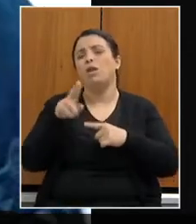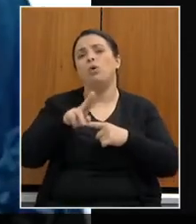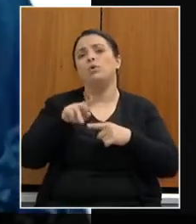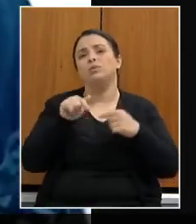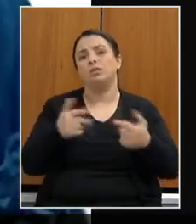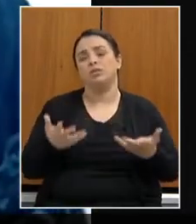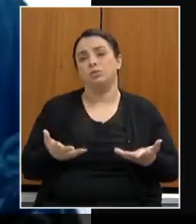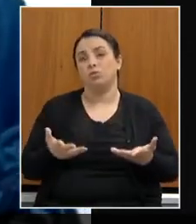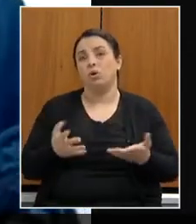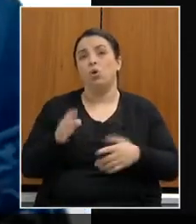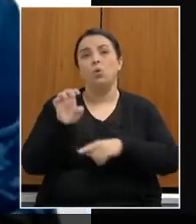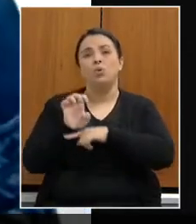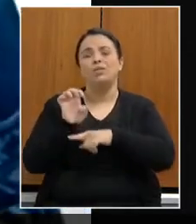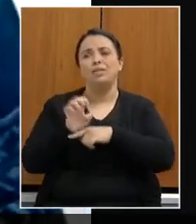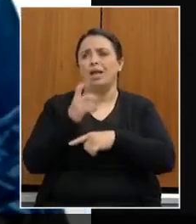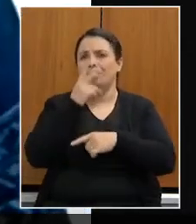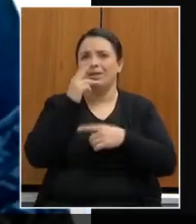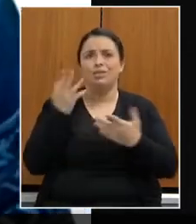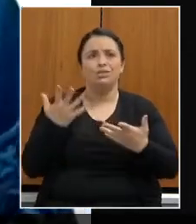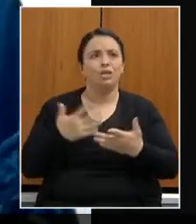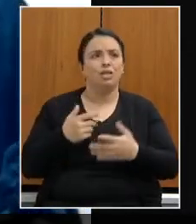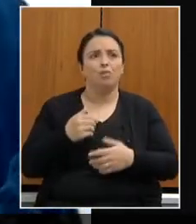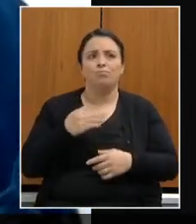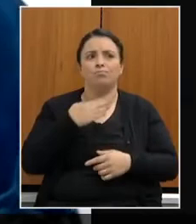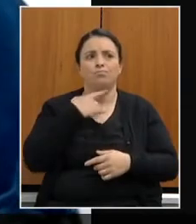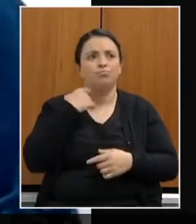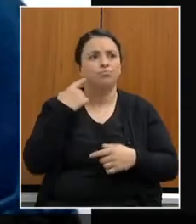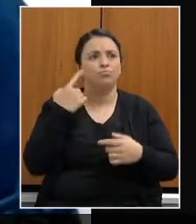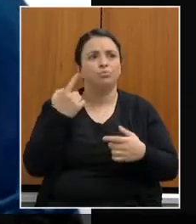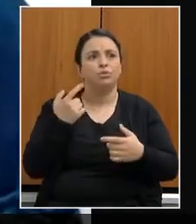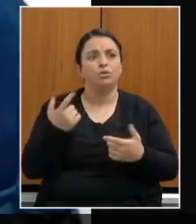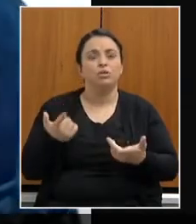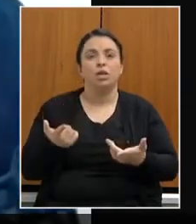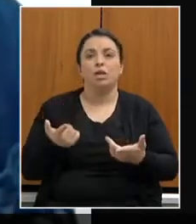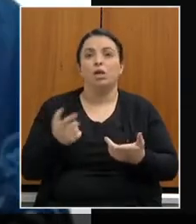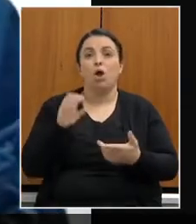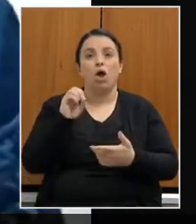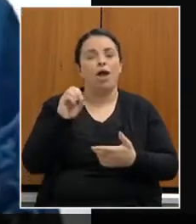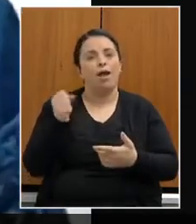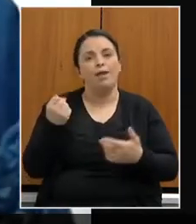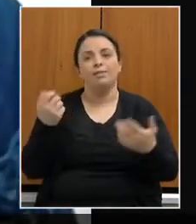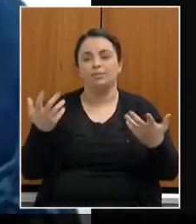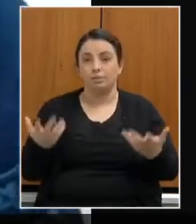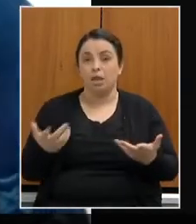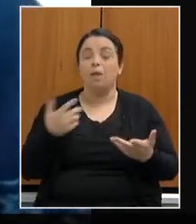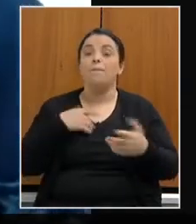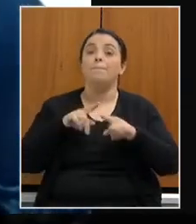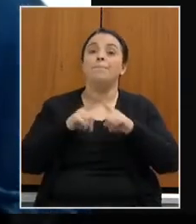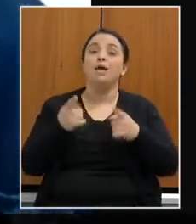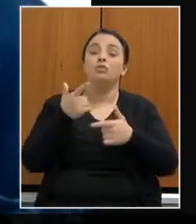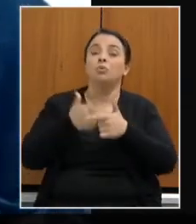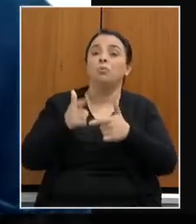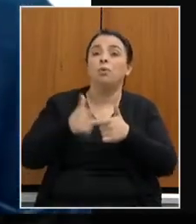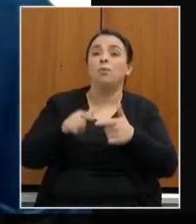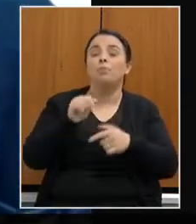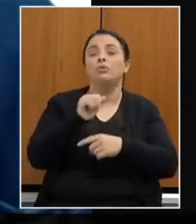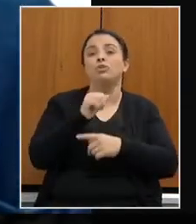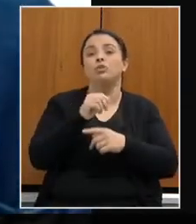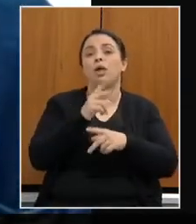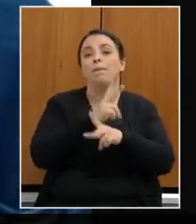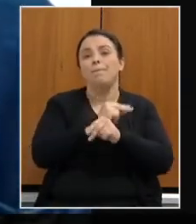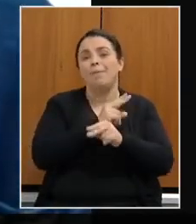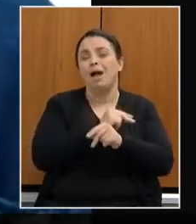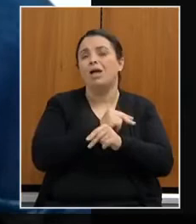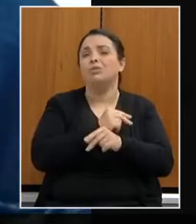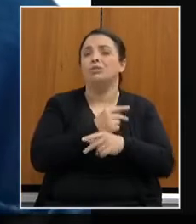fica aqui o meu abraço o meu reconhecimento pelo seu trabalho mas o problema de paz é nuclear para mim muito